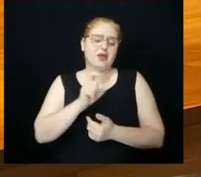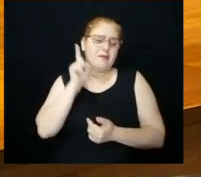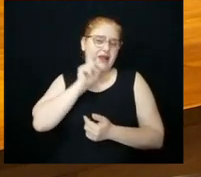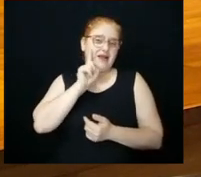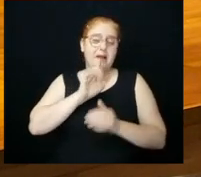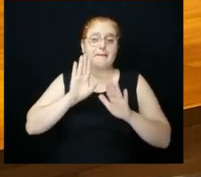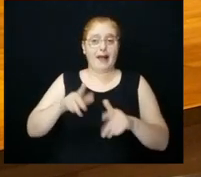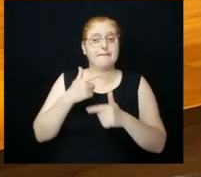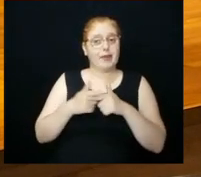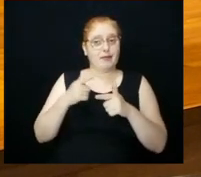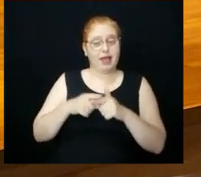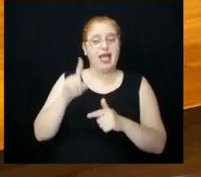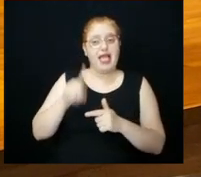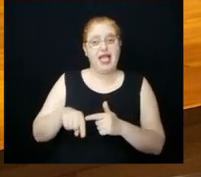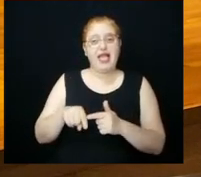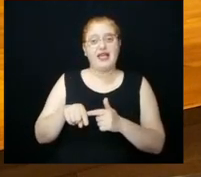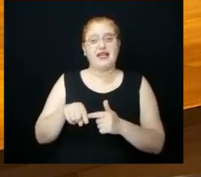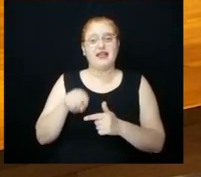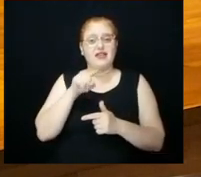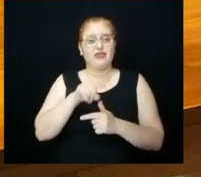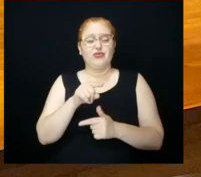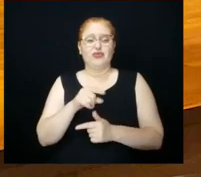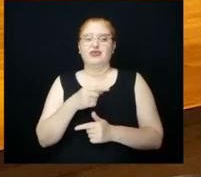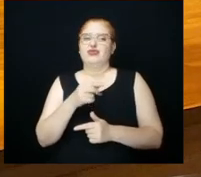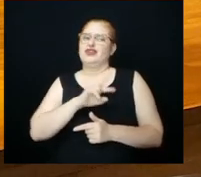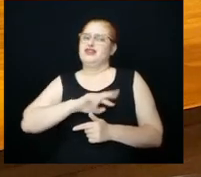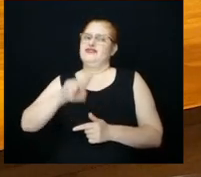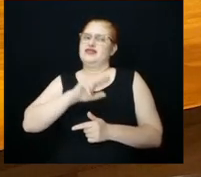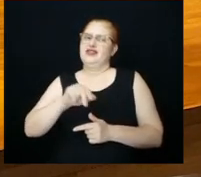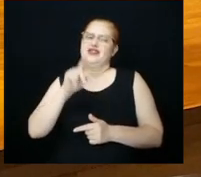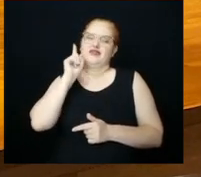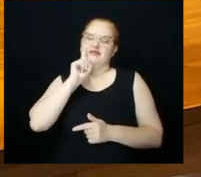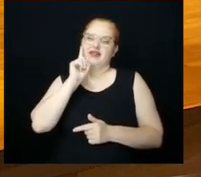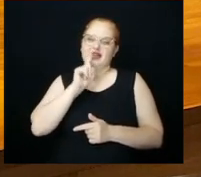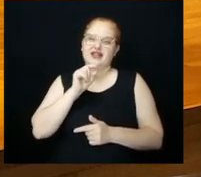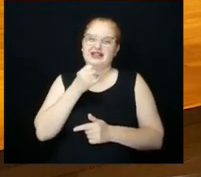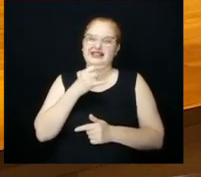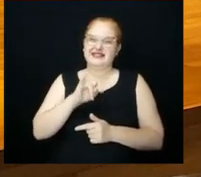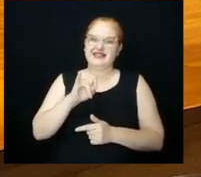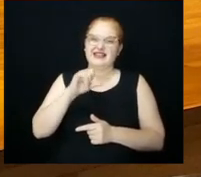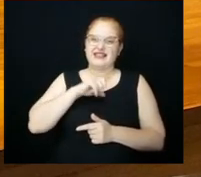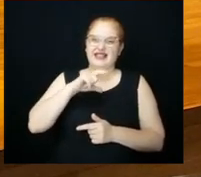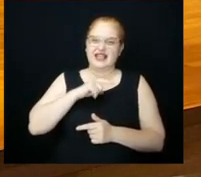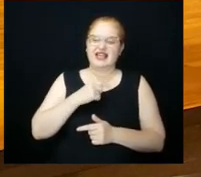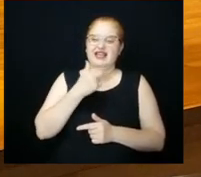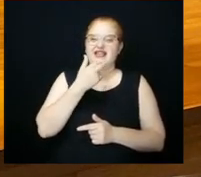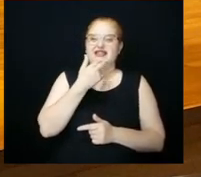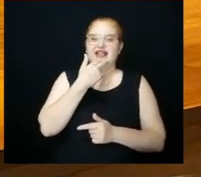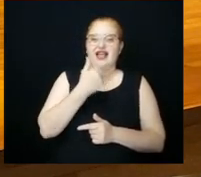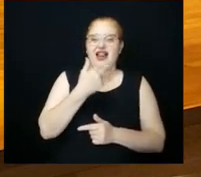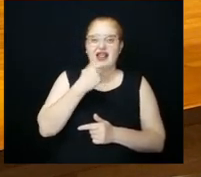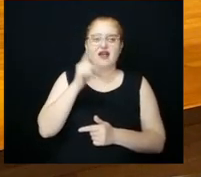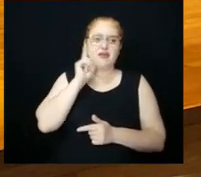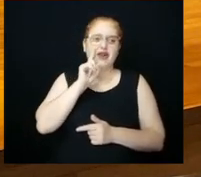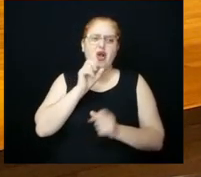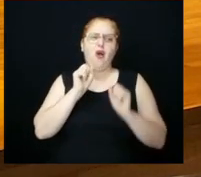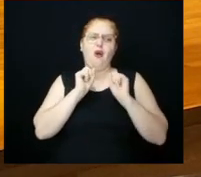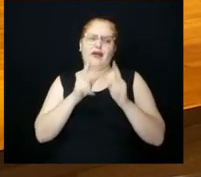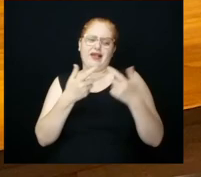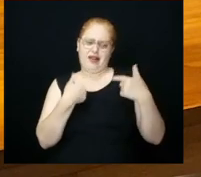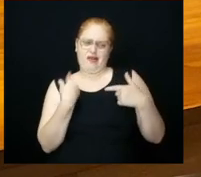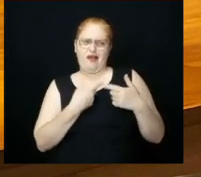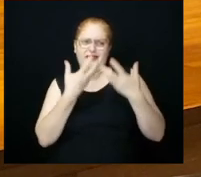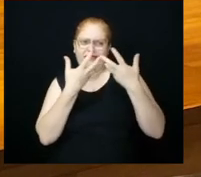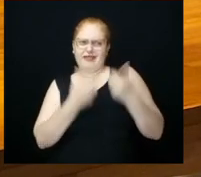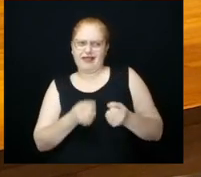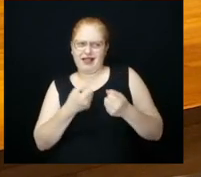Mas o problema é que nem é uma americana de verdade. Se pelo menos tivesse um sotaque americano, a gente aturaria as